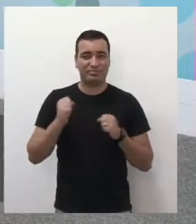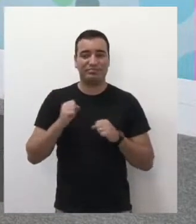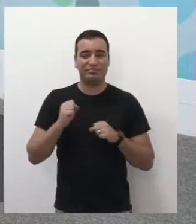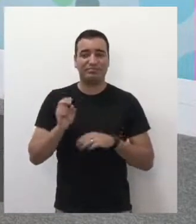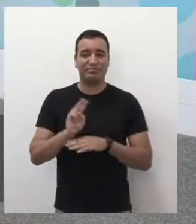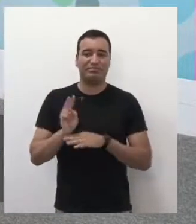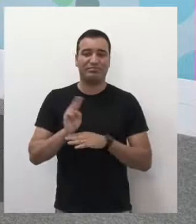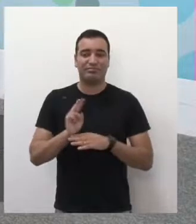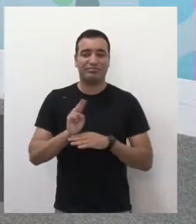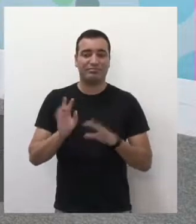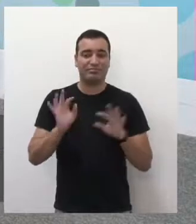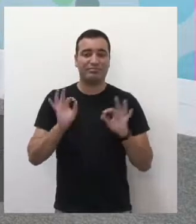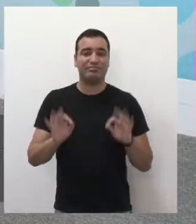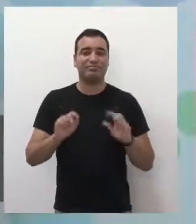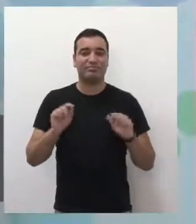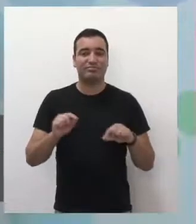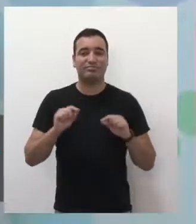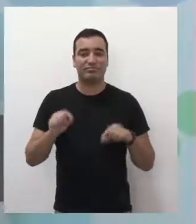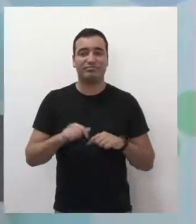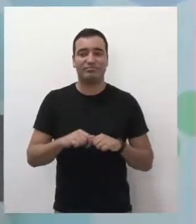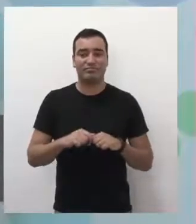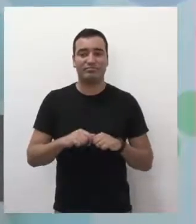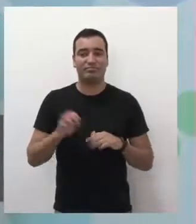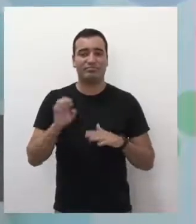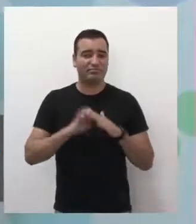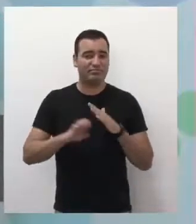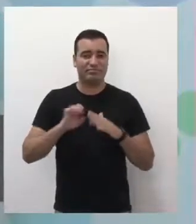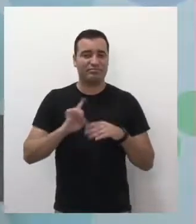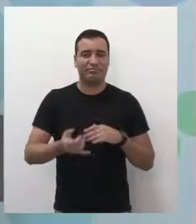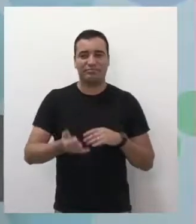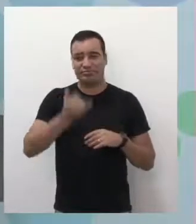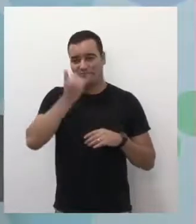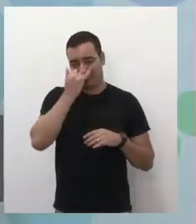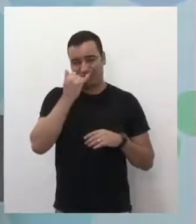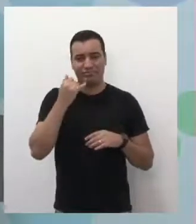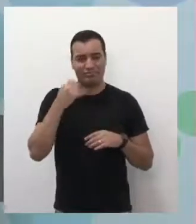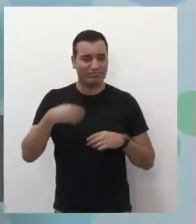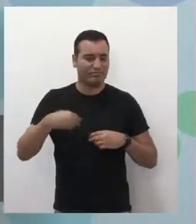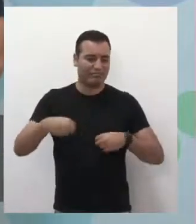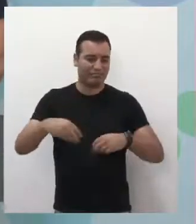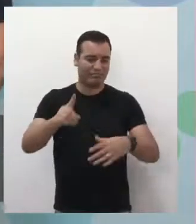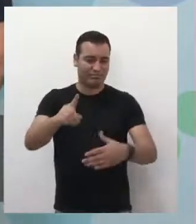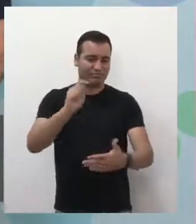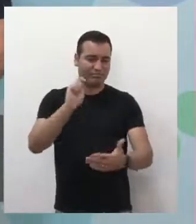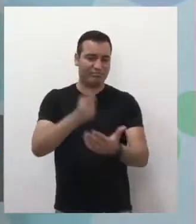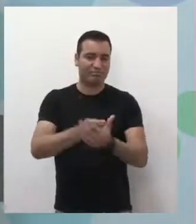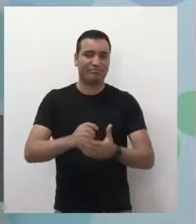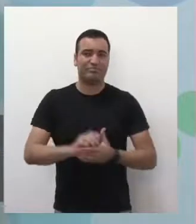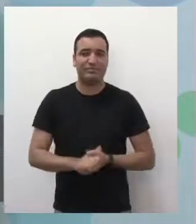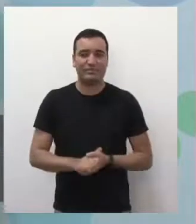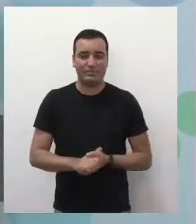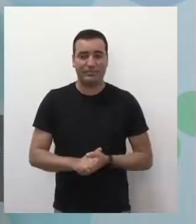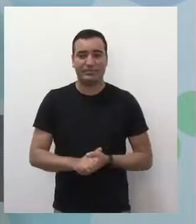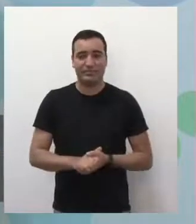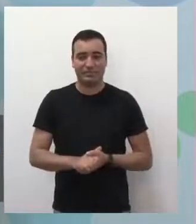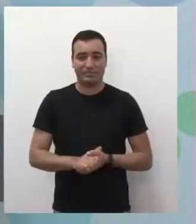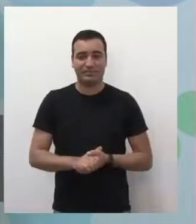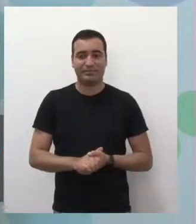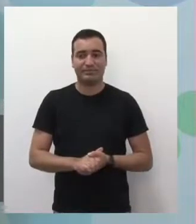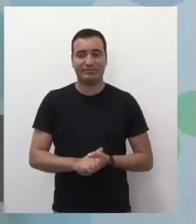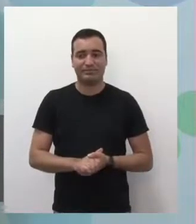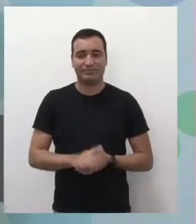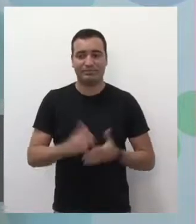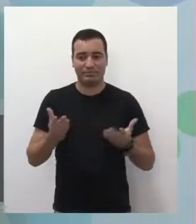prudentemente e acertadamente. A empresa não vai ter prejuízo, ela vai jogar o prejuízo para você. Então eu só peguei, para a